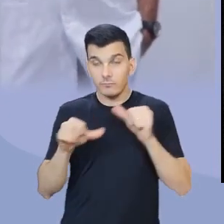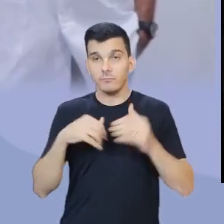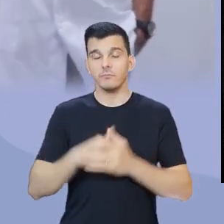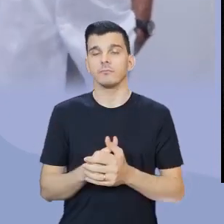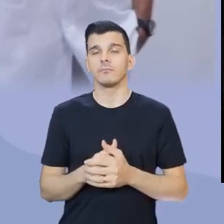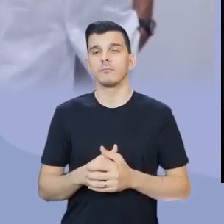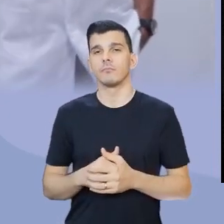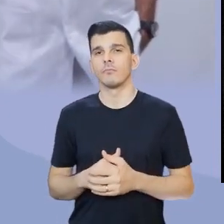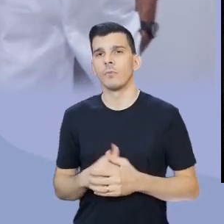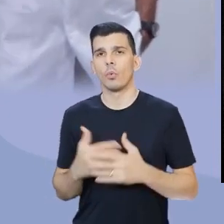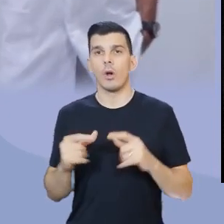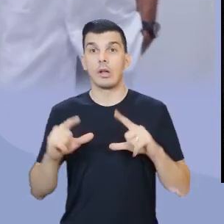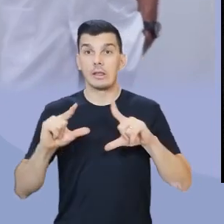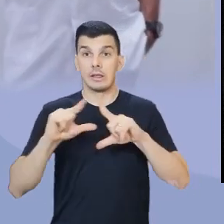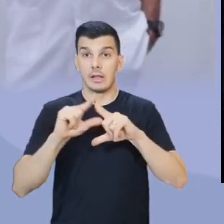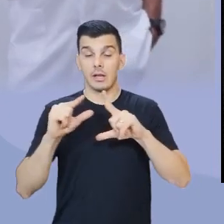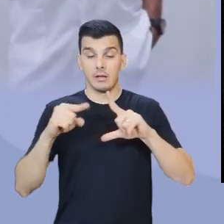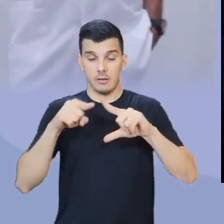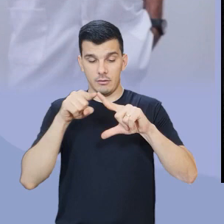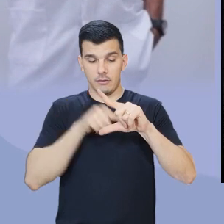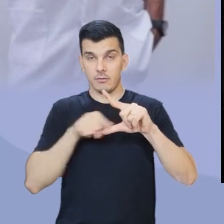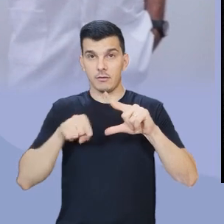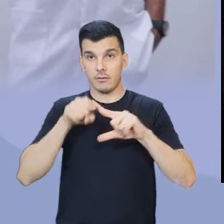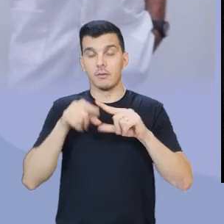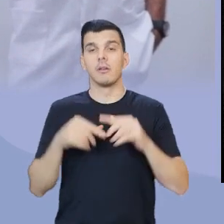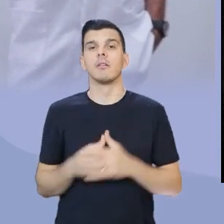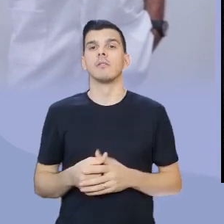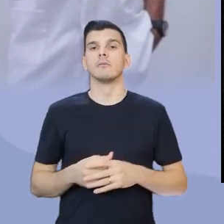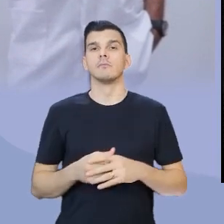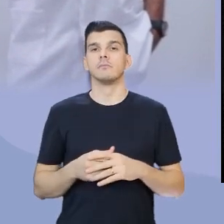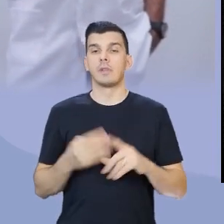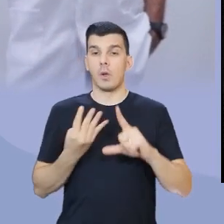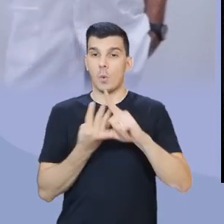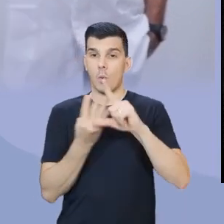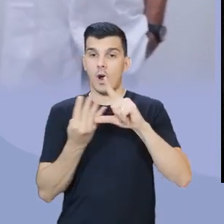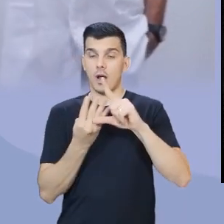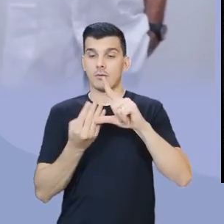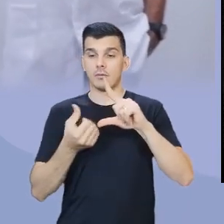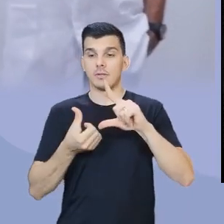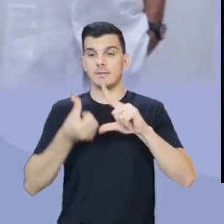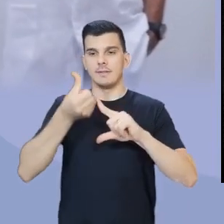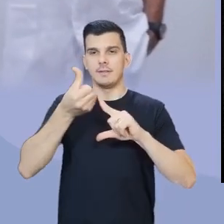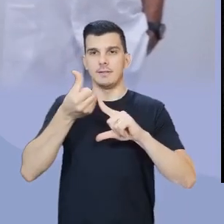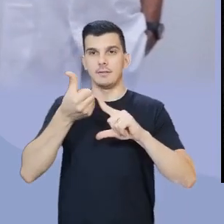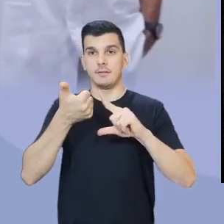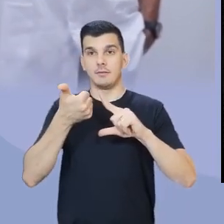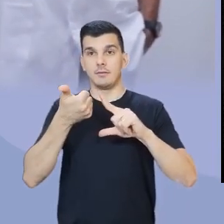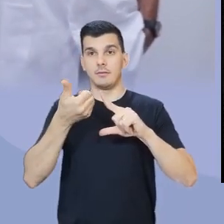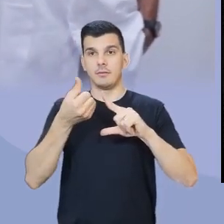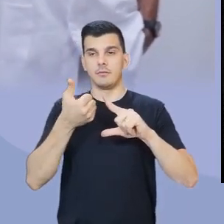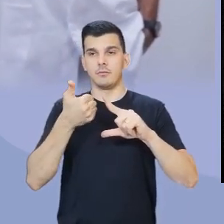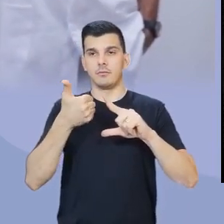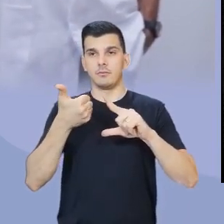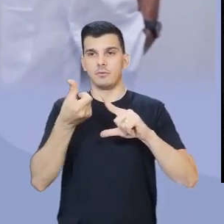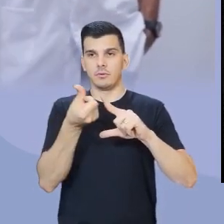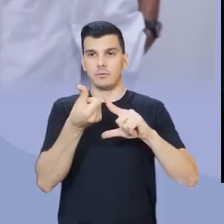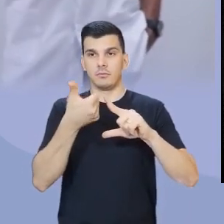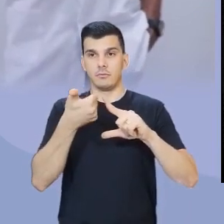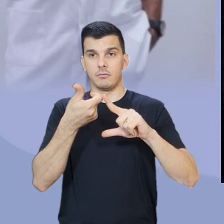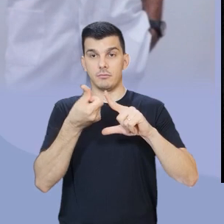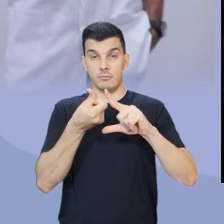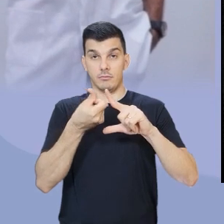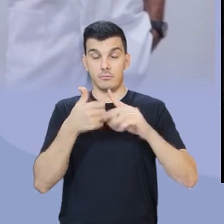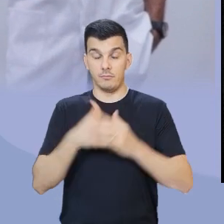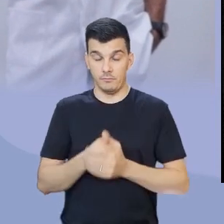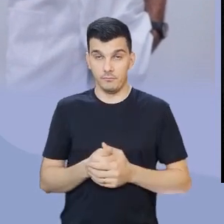1. Qual é o triângulo da posição 1? Ele tem 4 unidades aqui na base, 16 na altura. Ele tem 16 no cateto oposto e